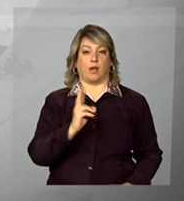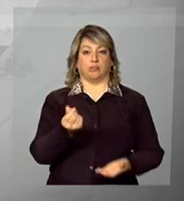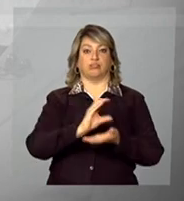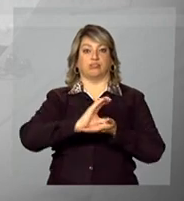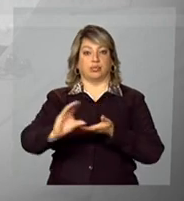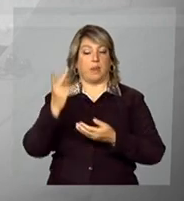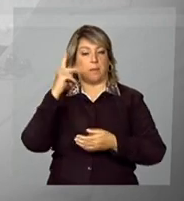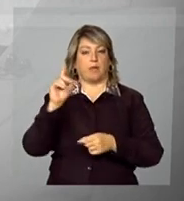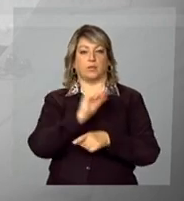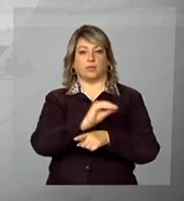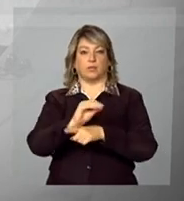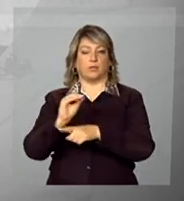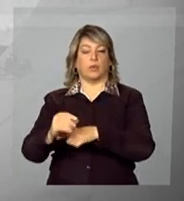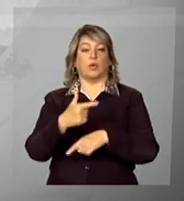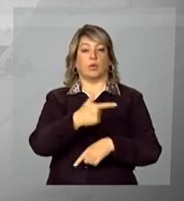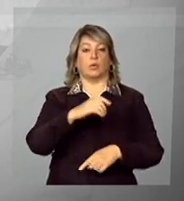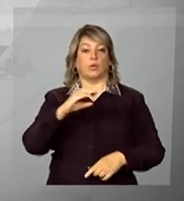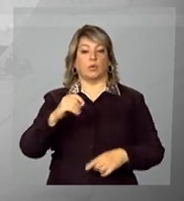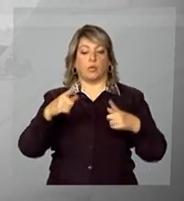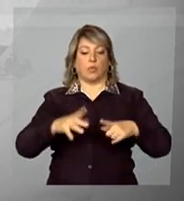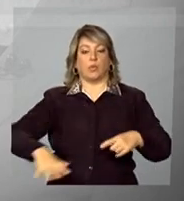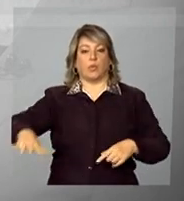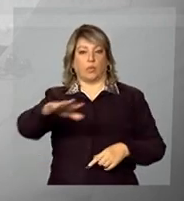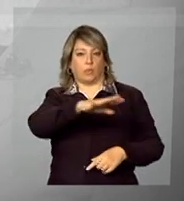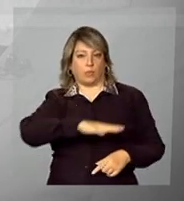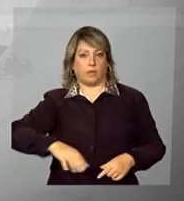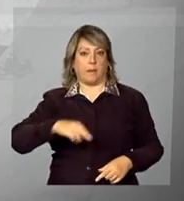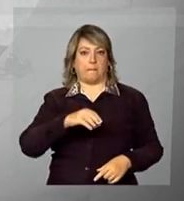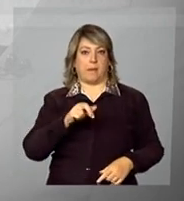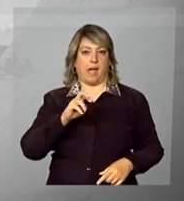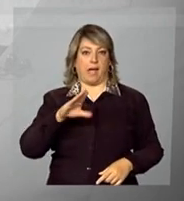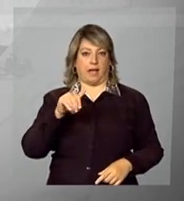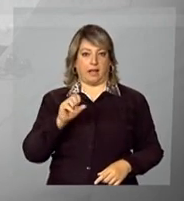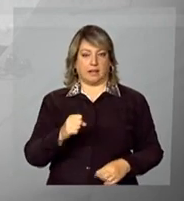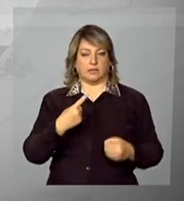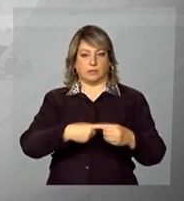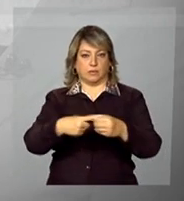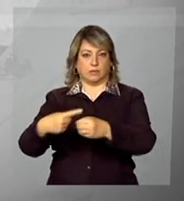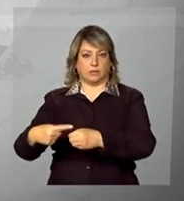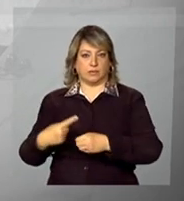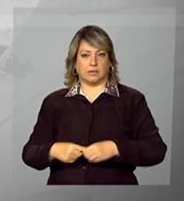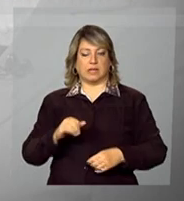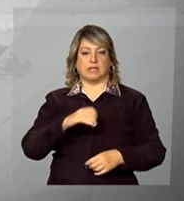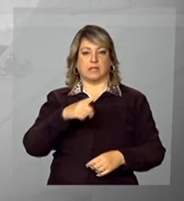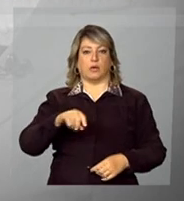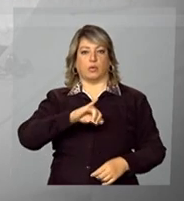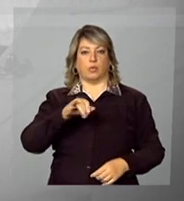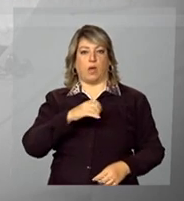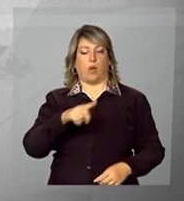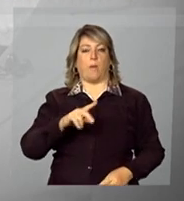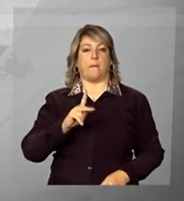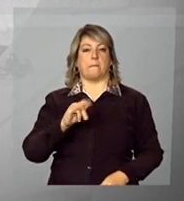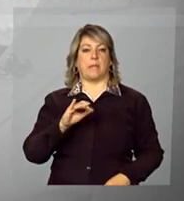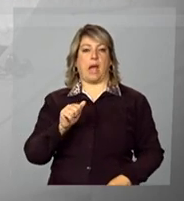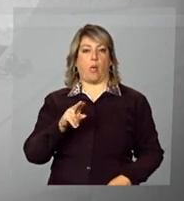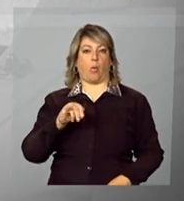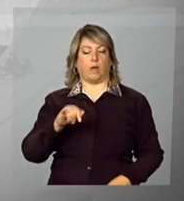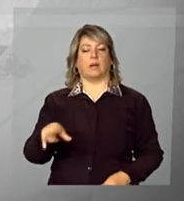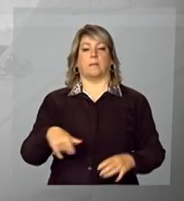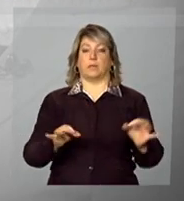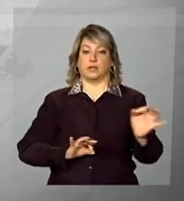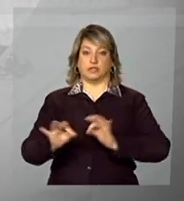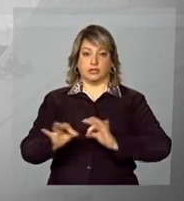R$ 46 milhões para irrigar 200 lotes do assentamento Marrecas, no município de São João do Piauí. Com o